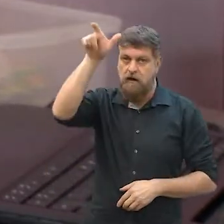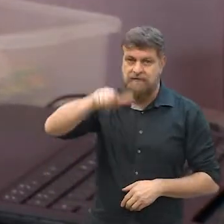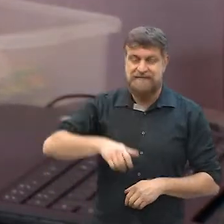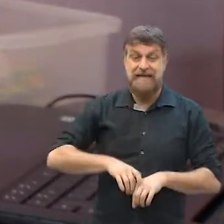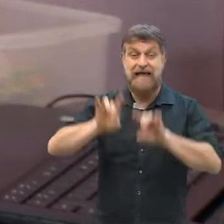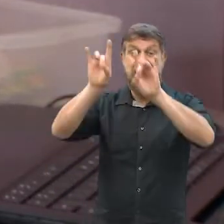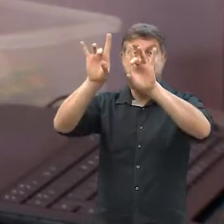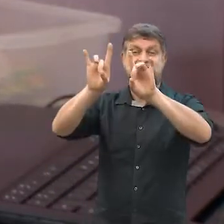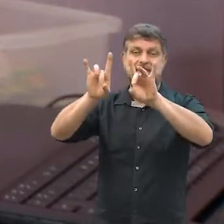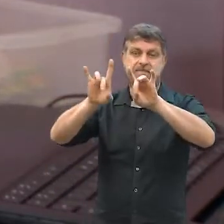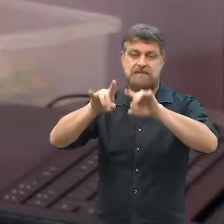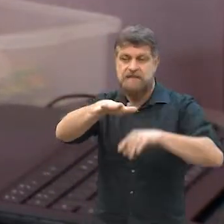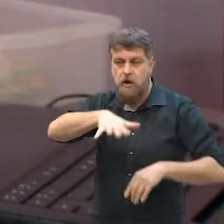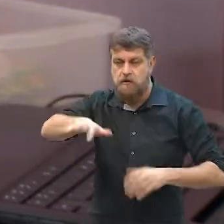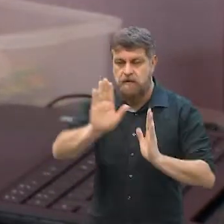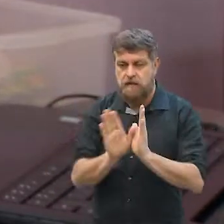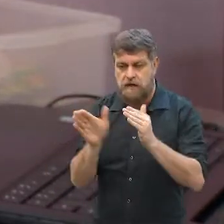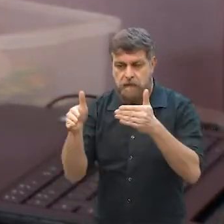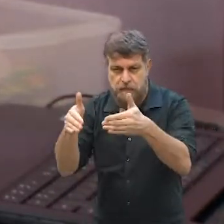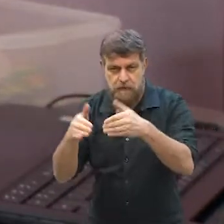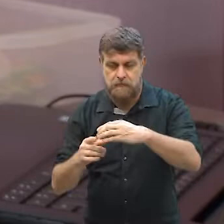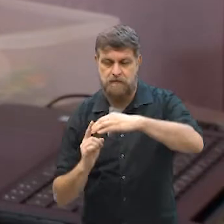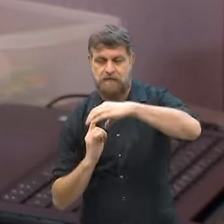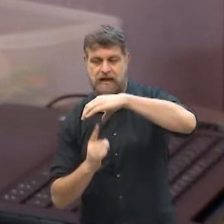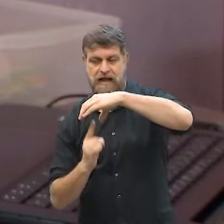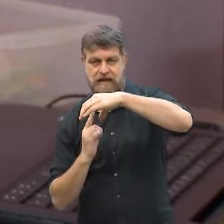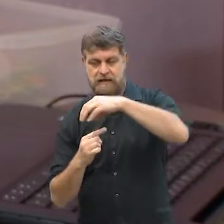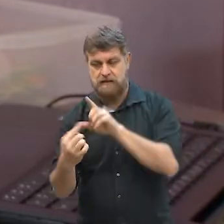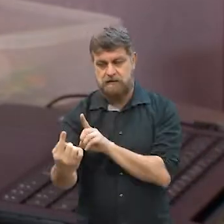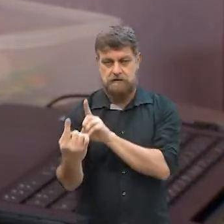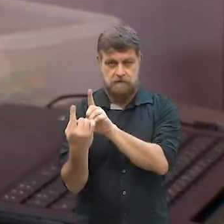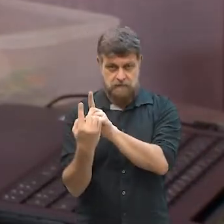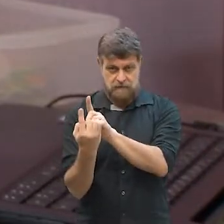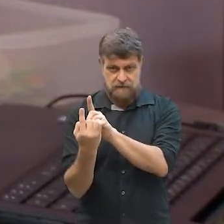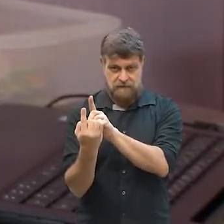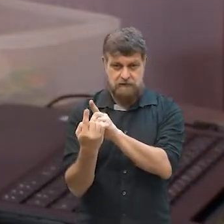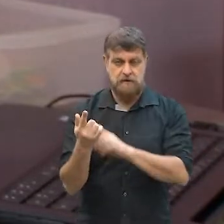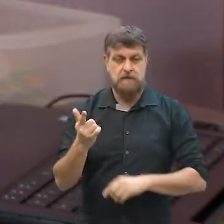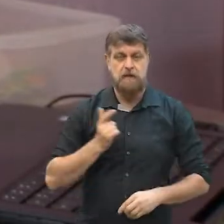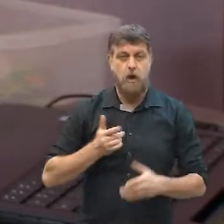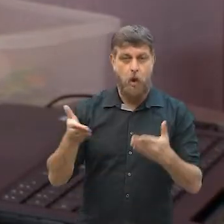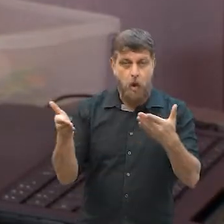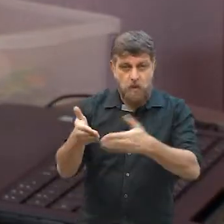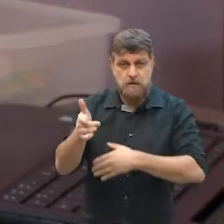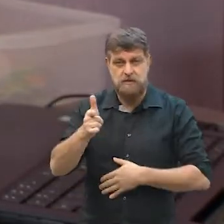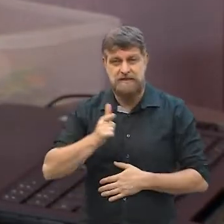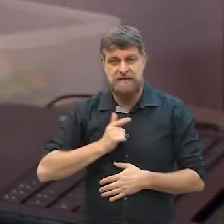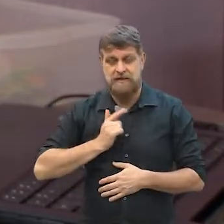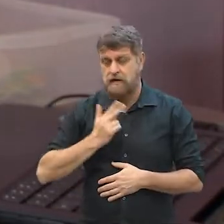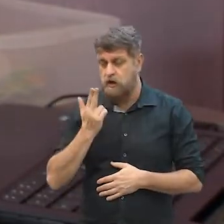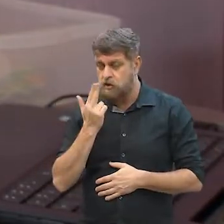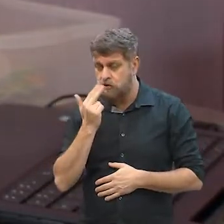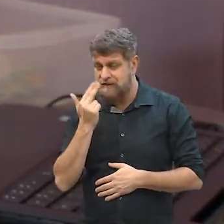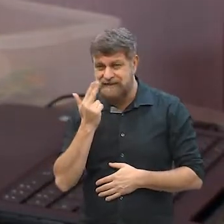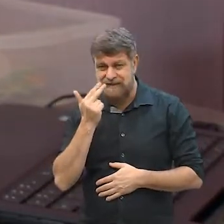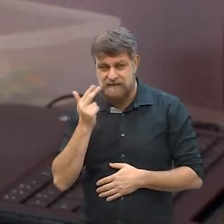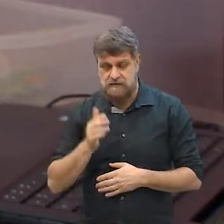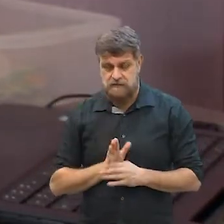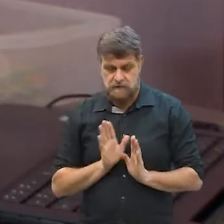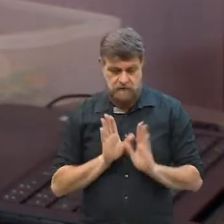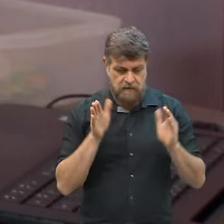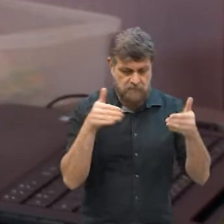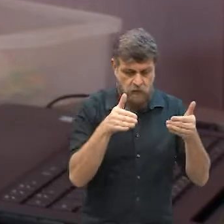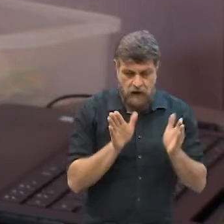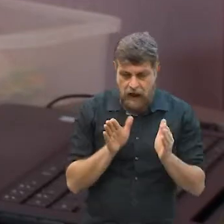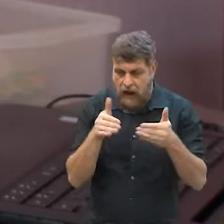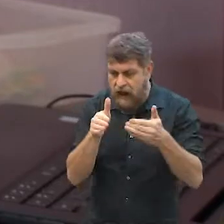especialização. A área clínica, que ela é bastante abrangente, e hoje nós temos nutricionistas que se especializam